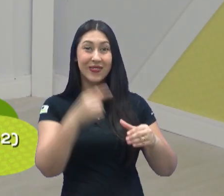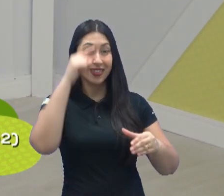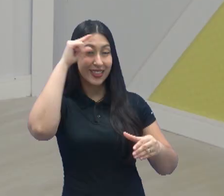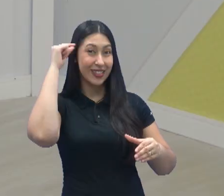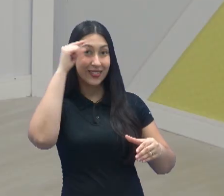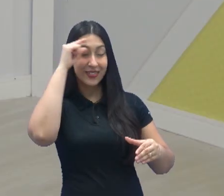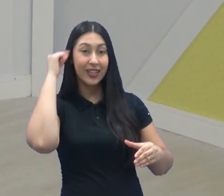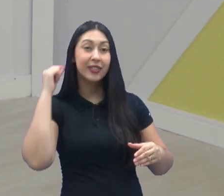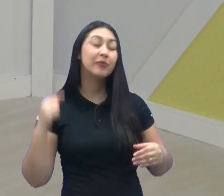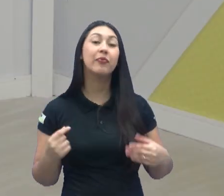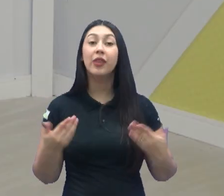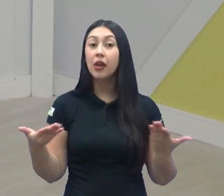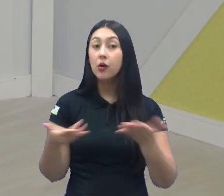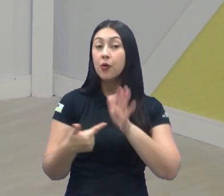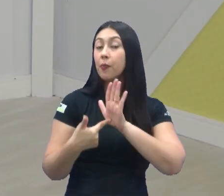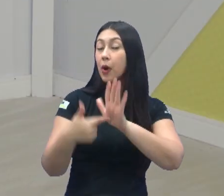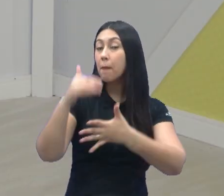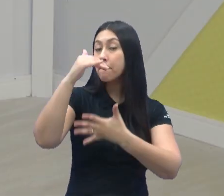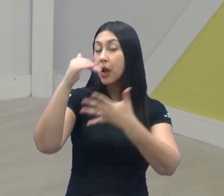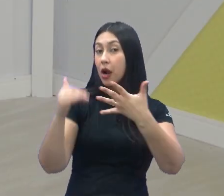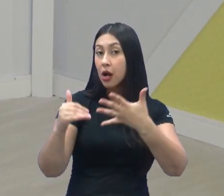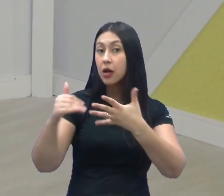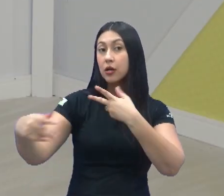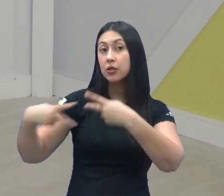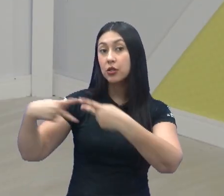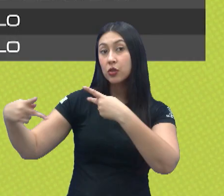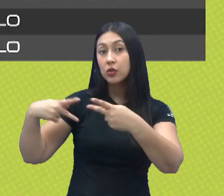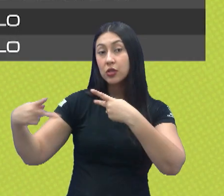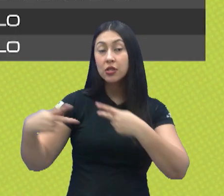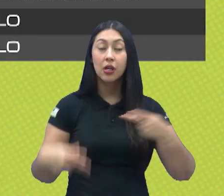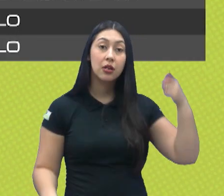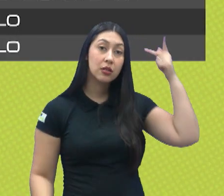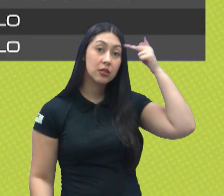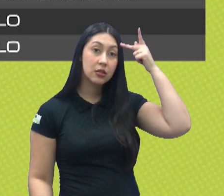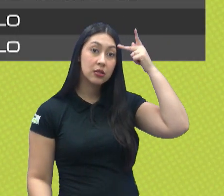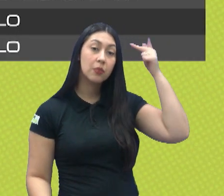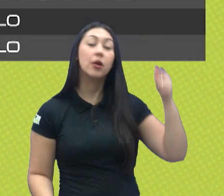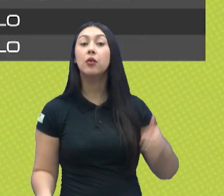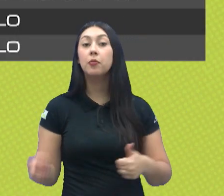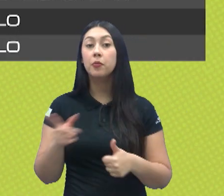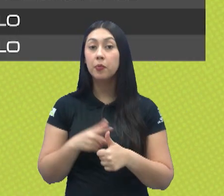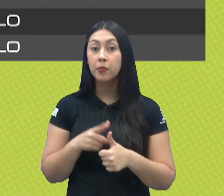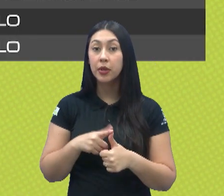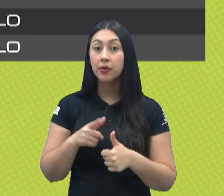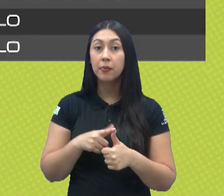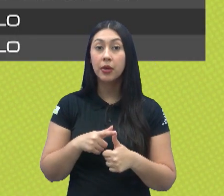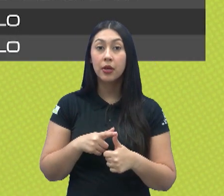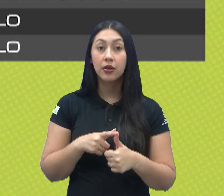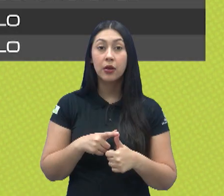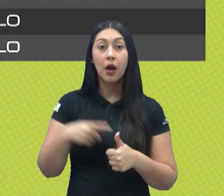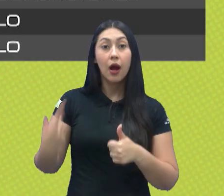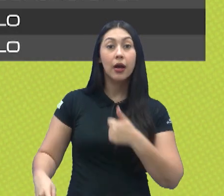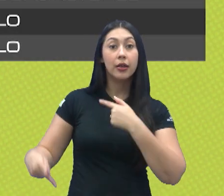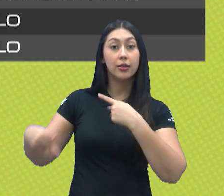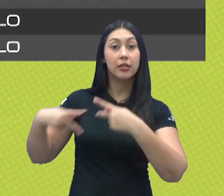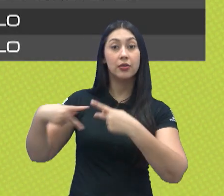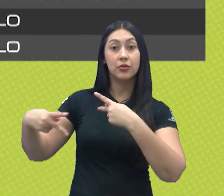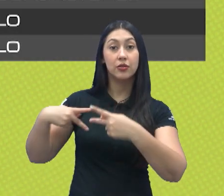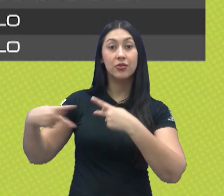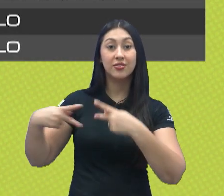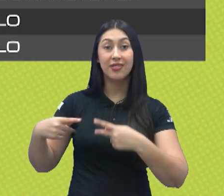coloca pra gente aqui os jogos, né, entre São José e São Paulo e São José. Primeiro jogo aqui no Lineu de Moura, vitória do São Paulo,